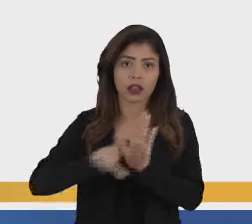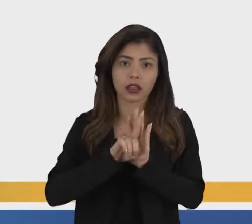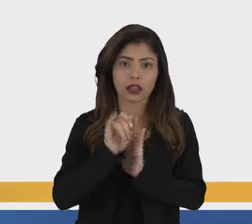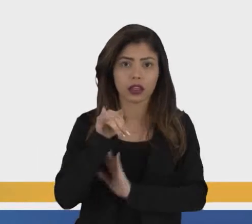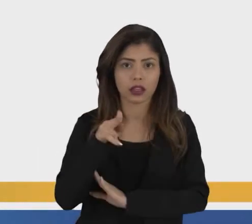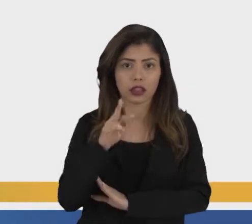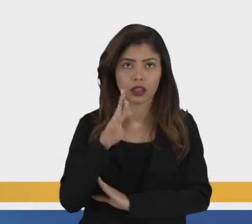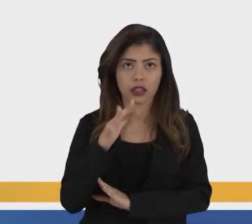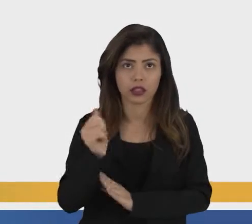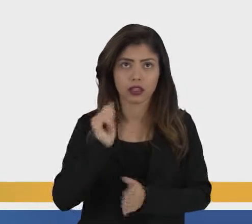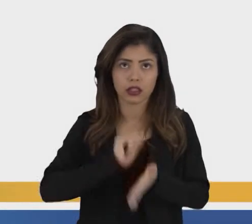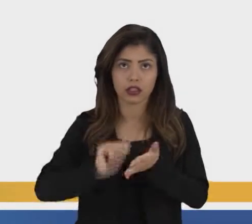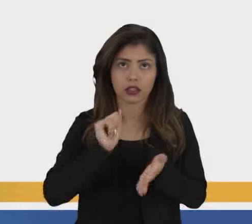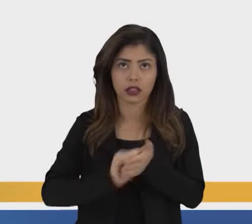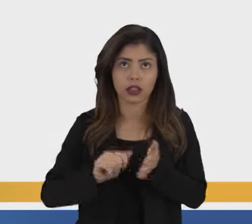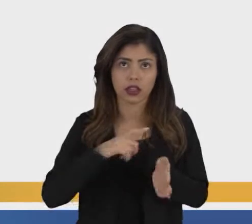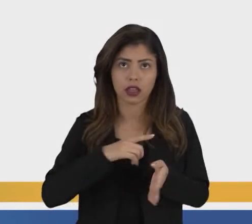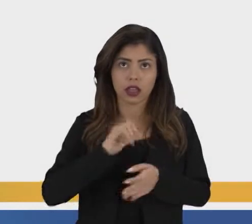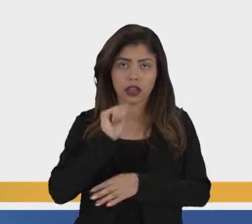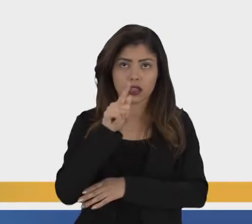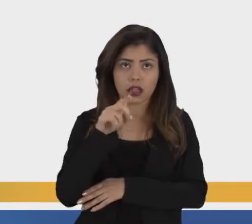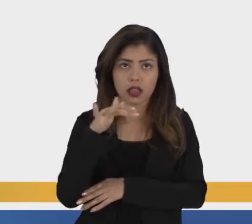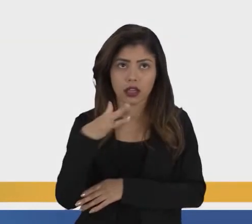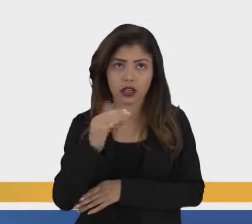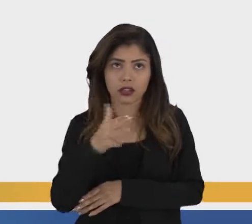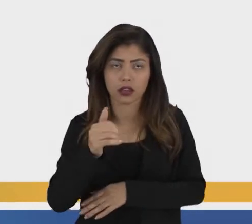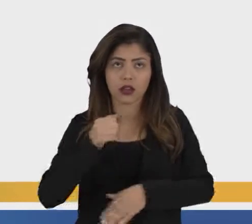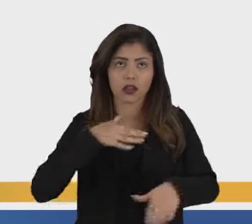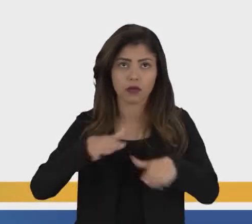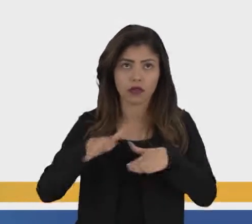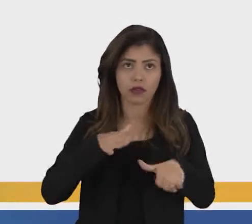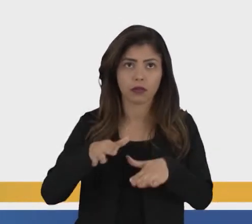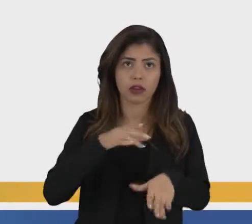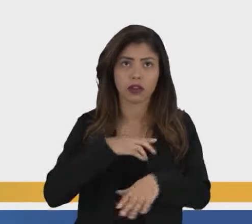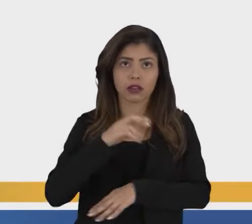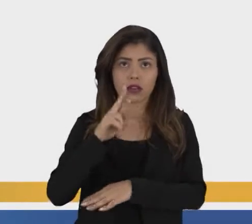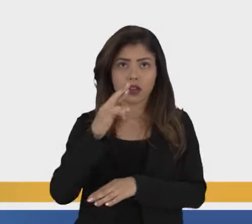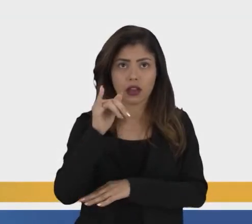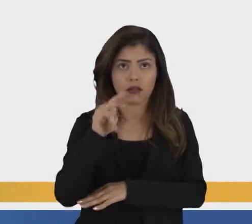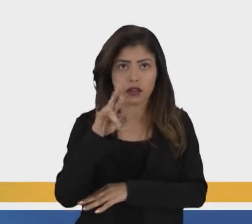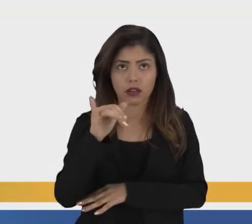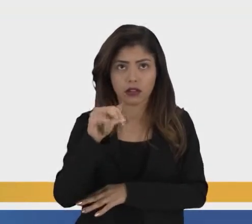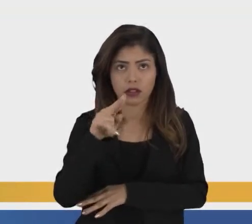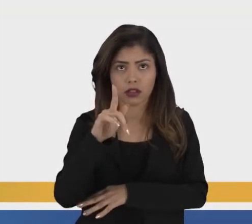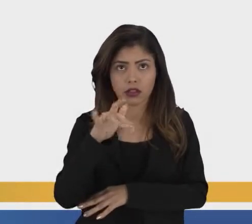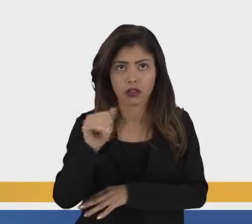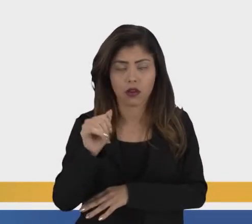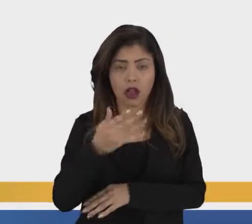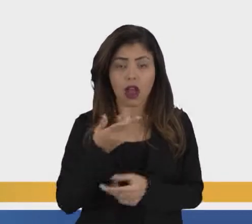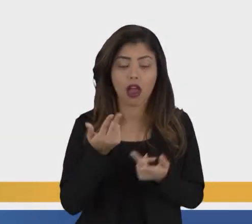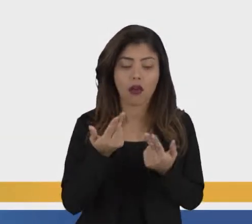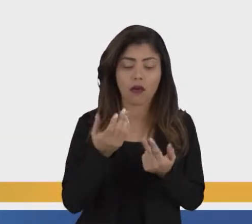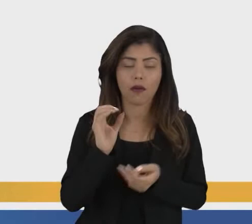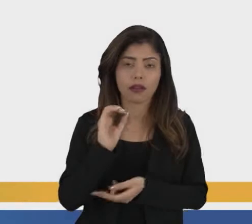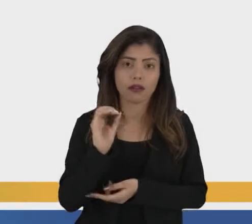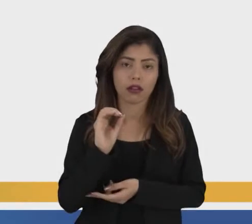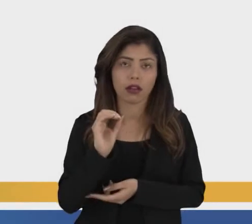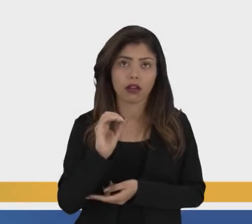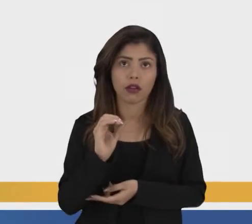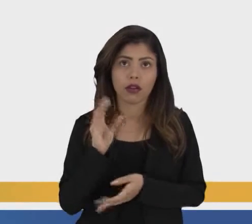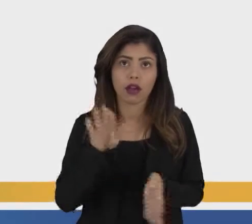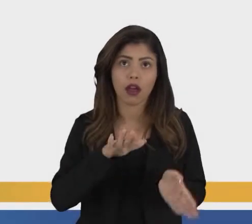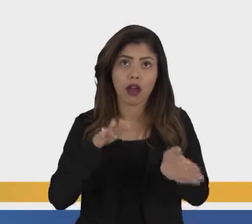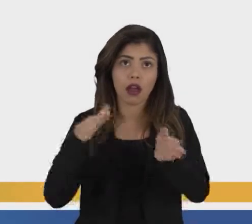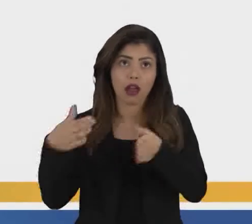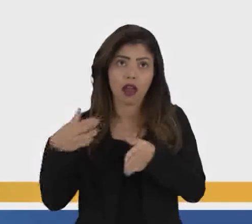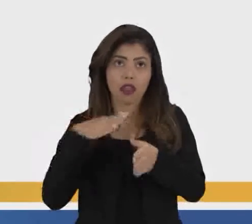alternativa C. A lei da inércia descreve as situações em que a aceleração do movimento em um referencial inercial é igual